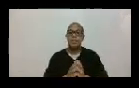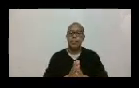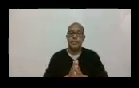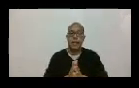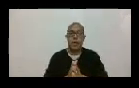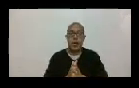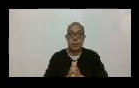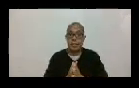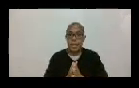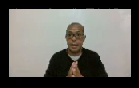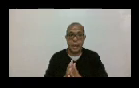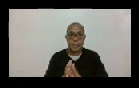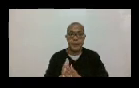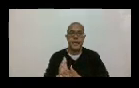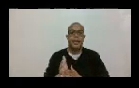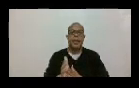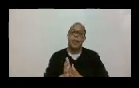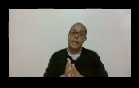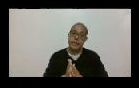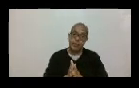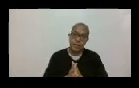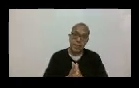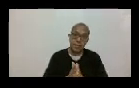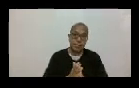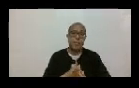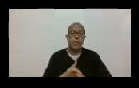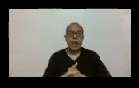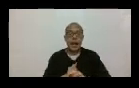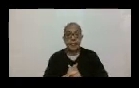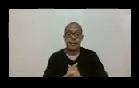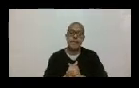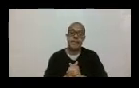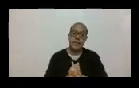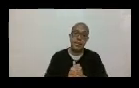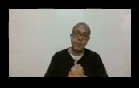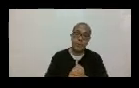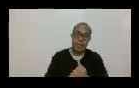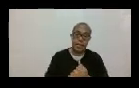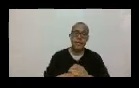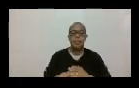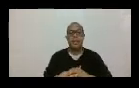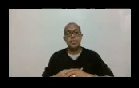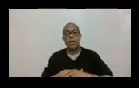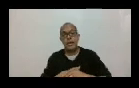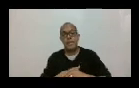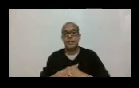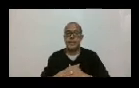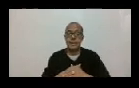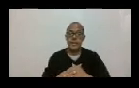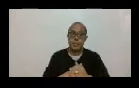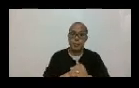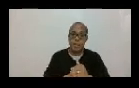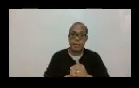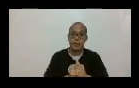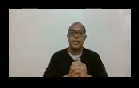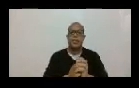continental a exemplo da bósnia tá é quarenta por cento da moldávia 45 porcento da